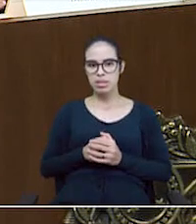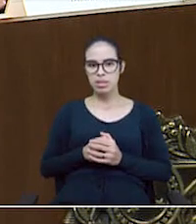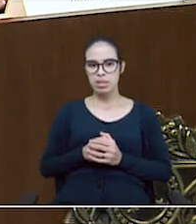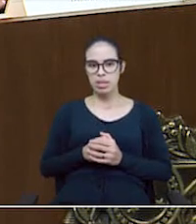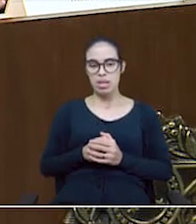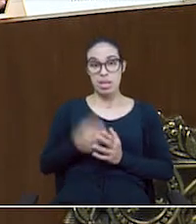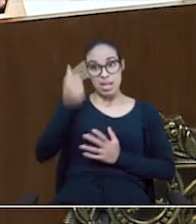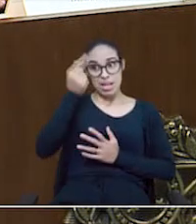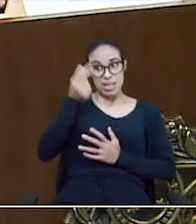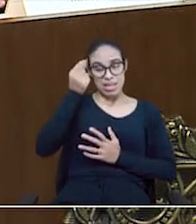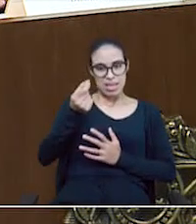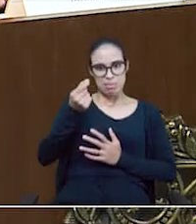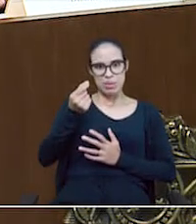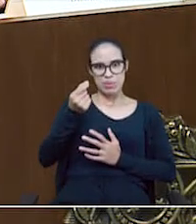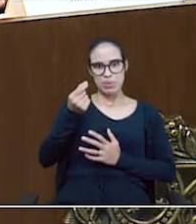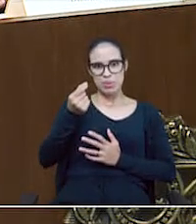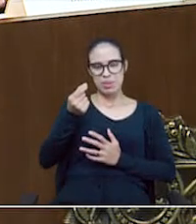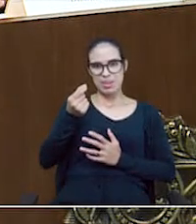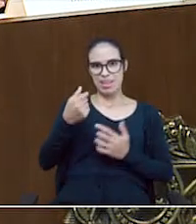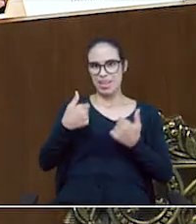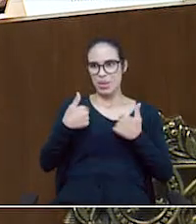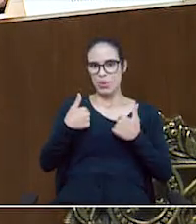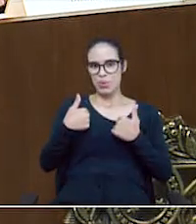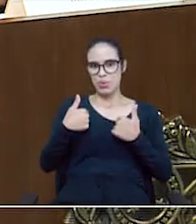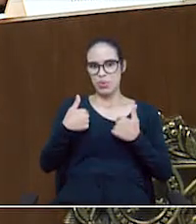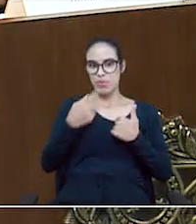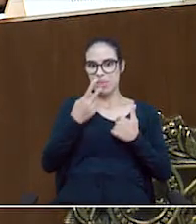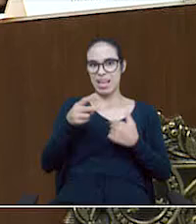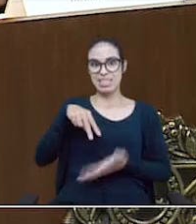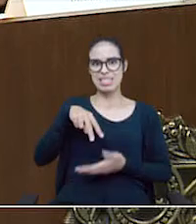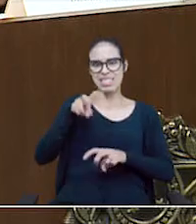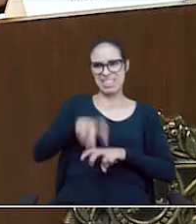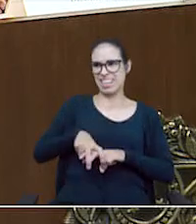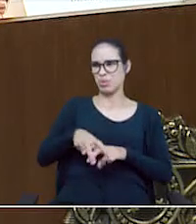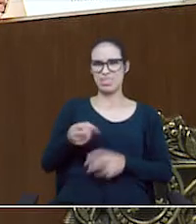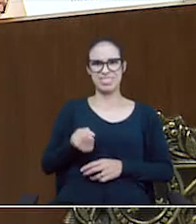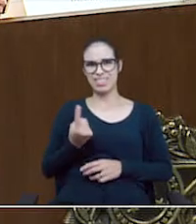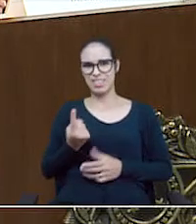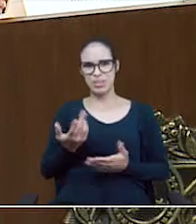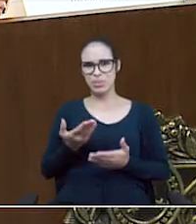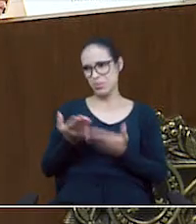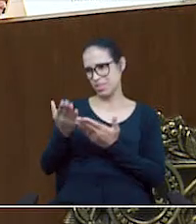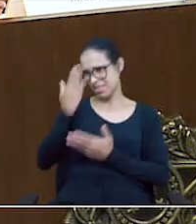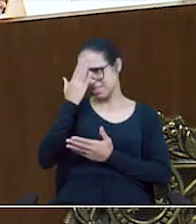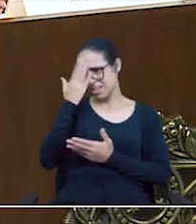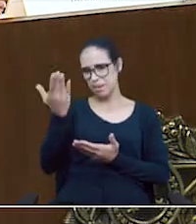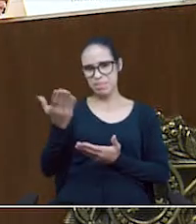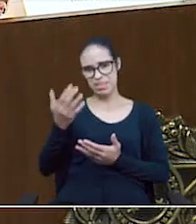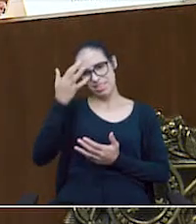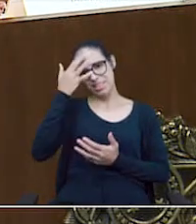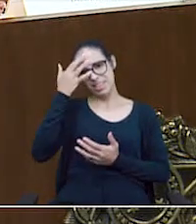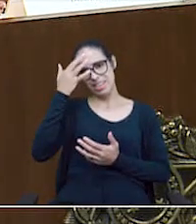deixa incomodado com duas coisas. Uma delas é falar sentado, né? Doutora Adriana, doutora Salles, que me conhecem há muito tempo, sabem disso. E a segunda delas é que eu